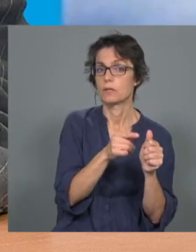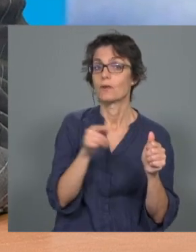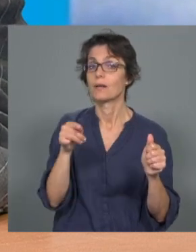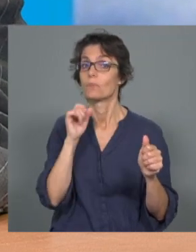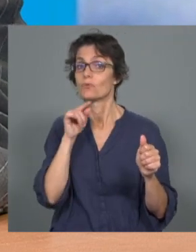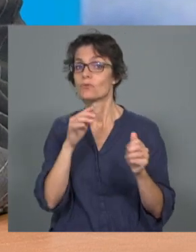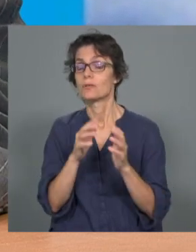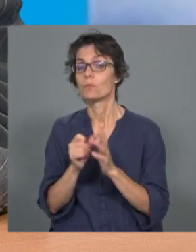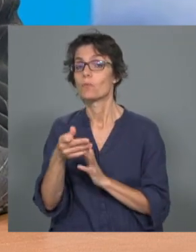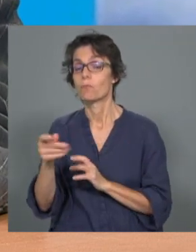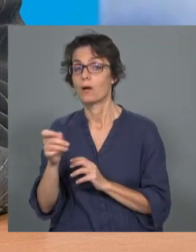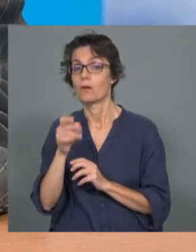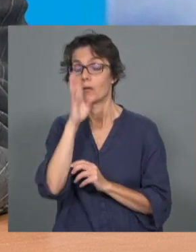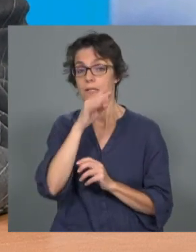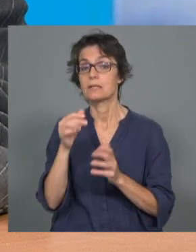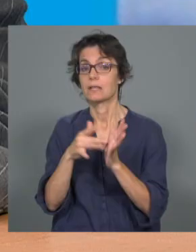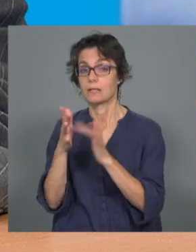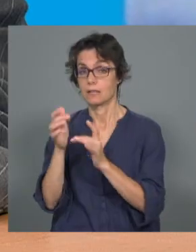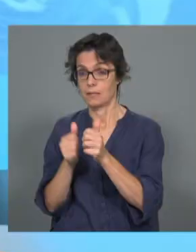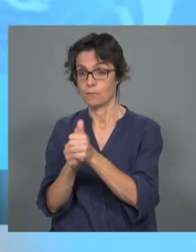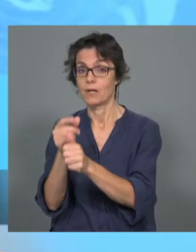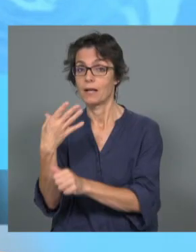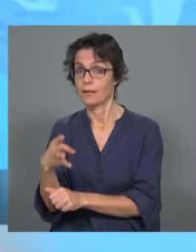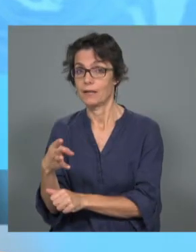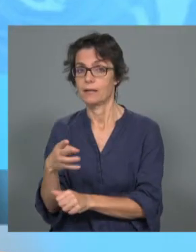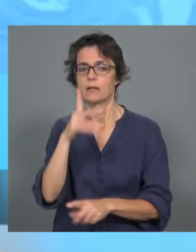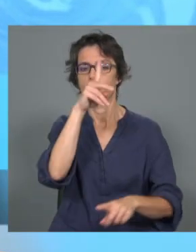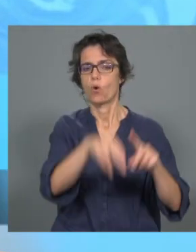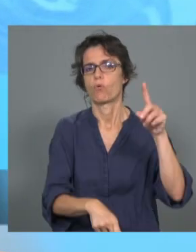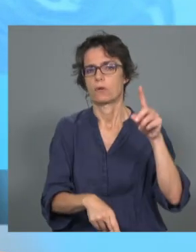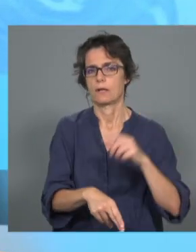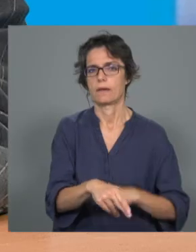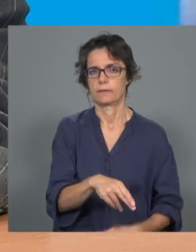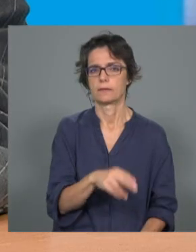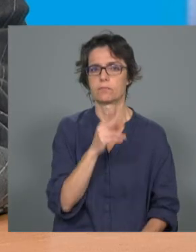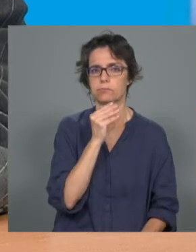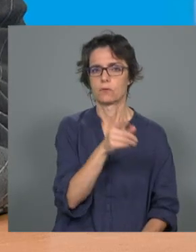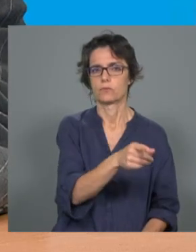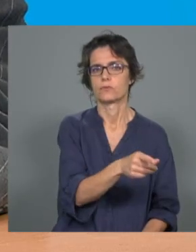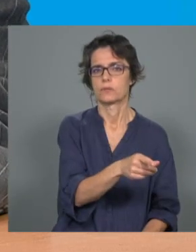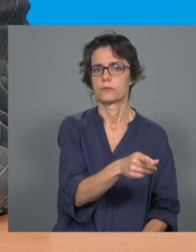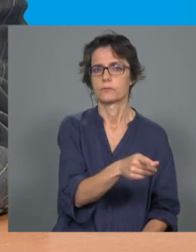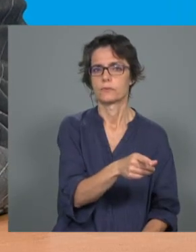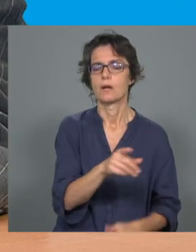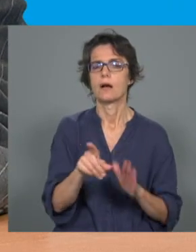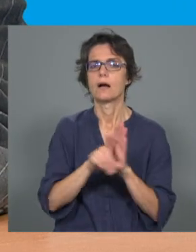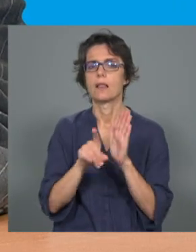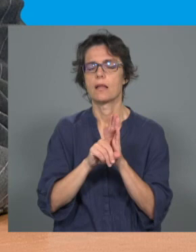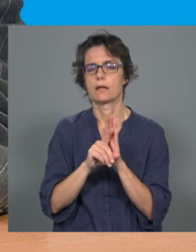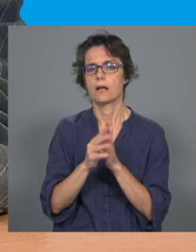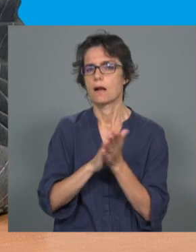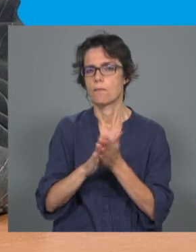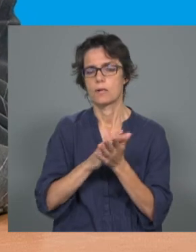de romper com isso. A lei não é o princípio fundamental. O princípio fundamental é exatamente